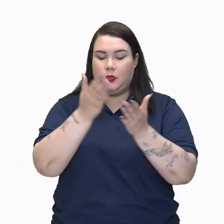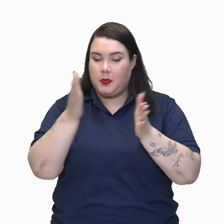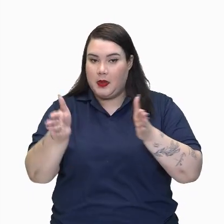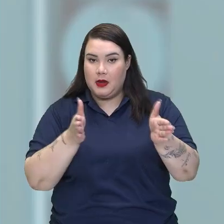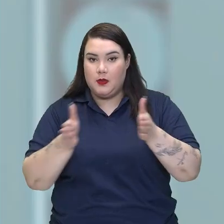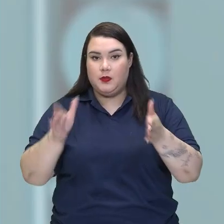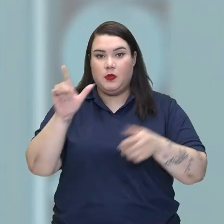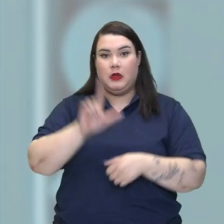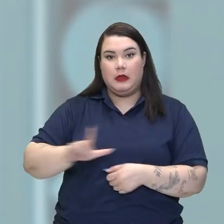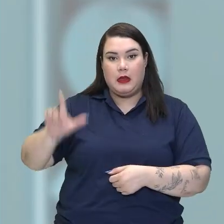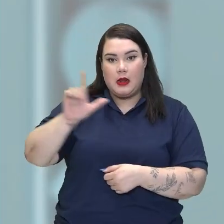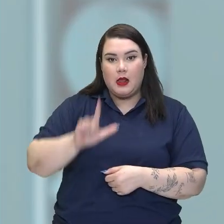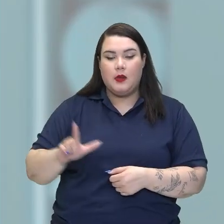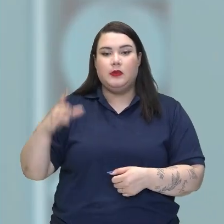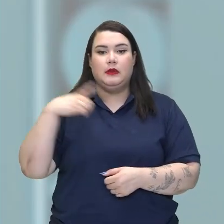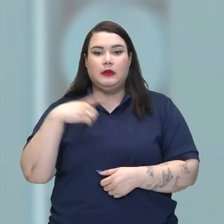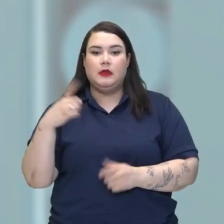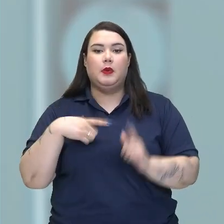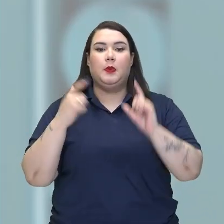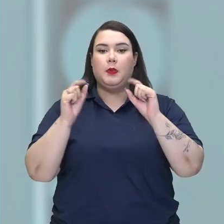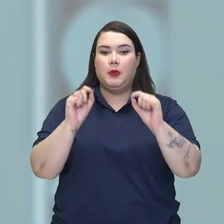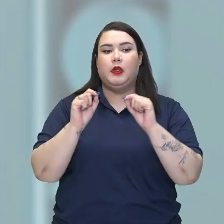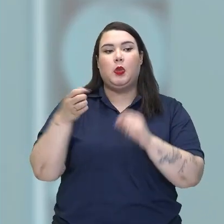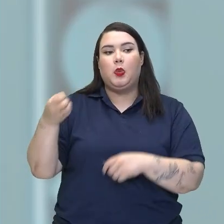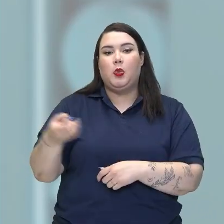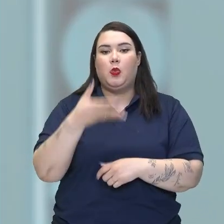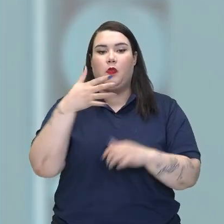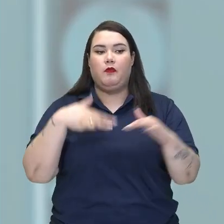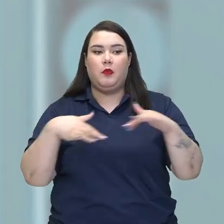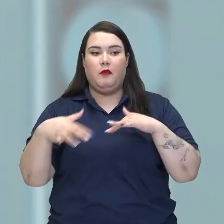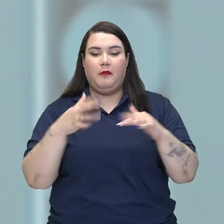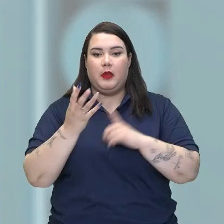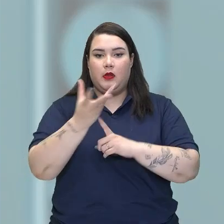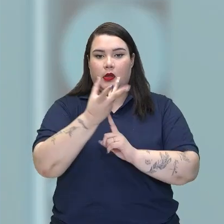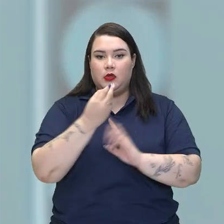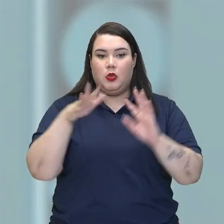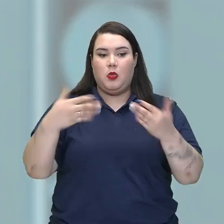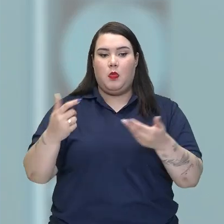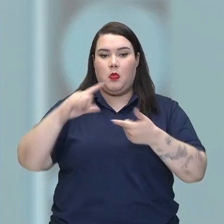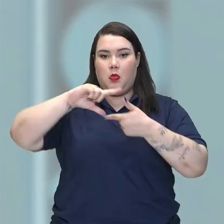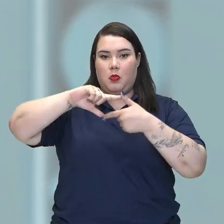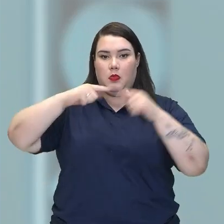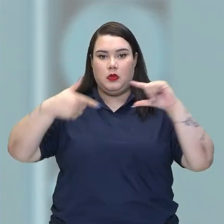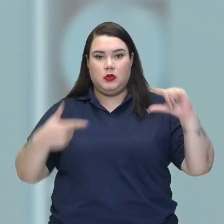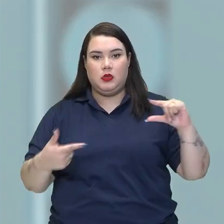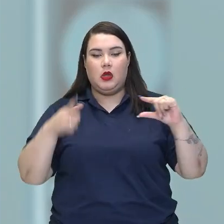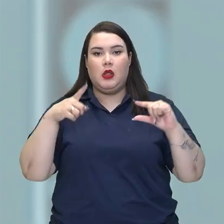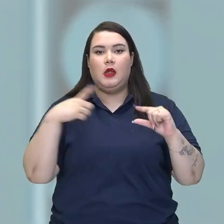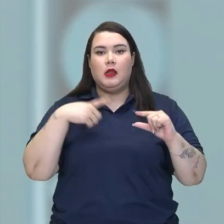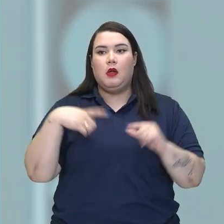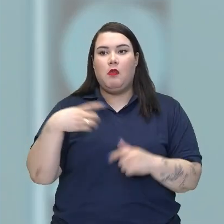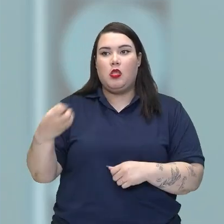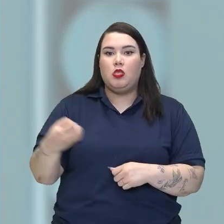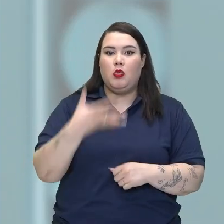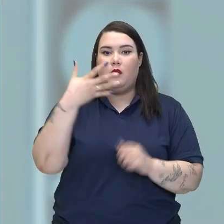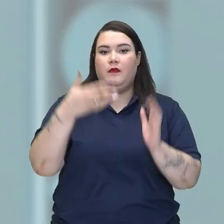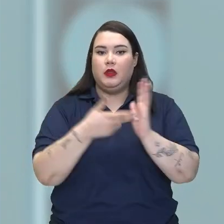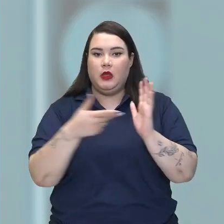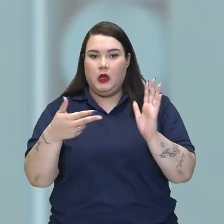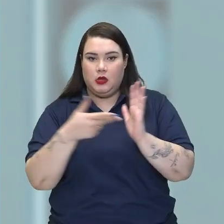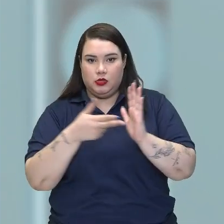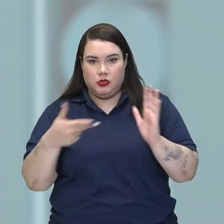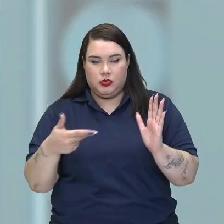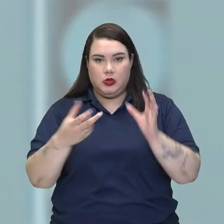artístico, ele sempre vai tentar trazer alguma coisa nova. No caso do modernismo, ele vem como uma espécie de contraponto àquilo que vinha sendo produzido